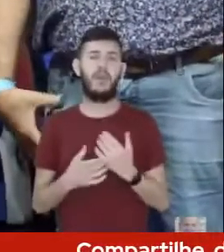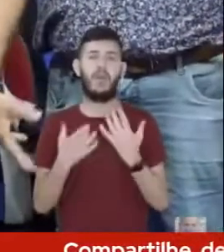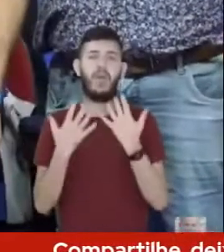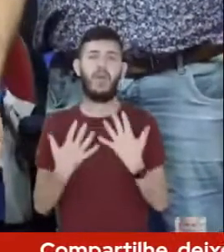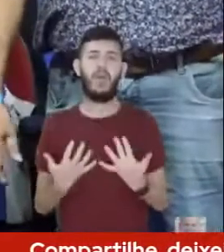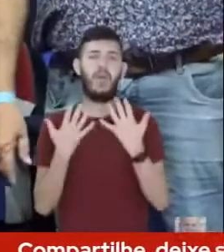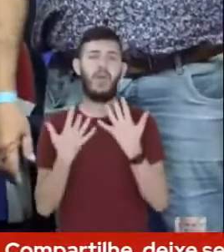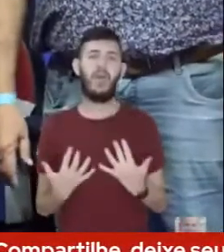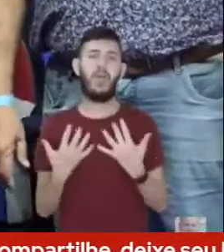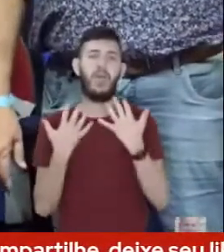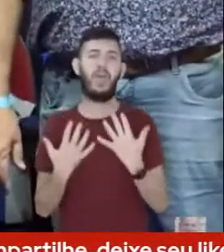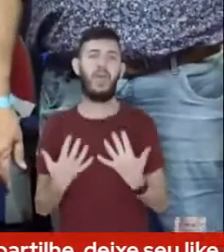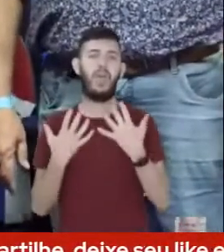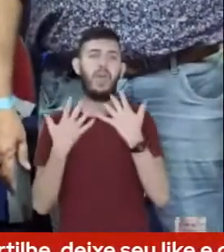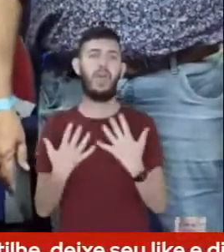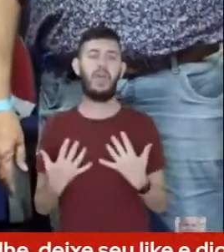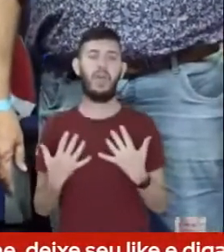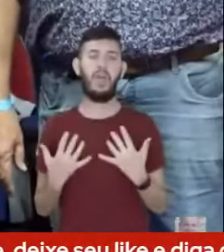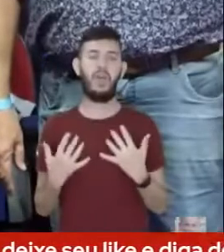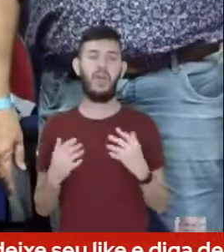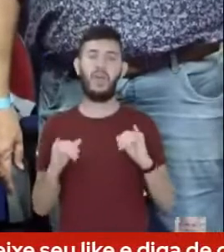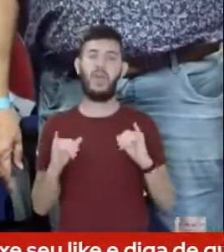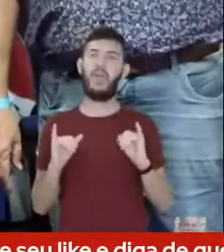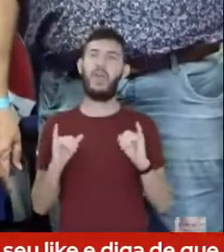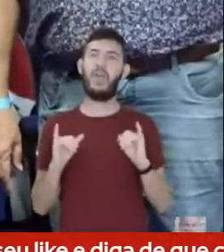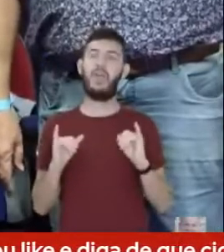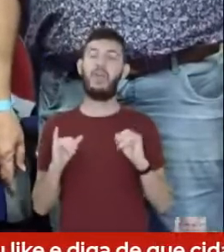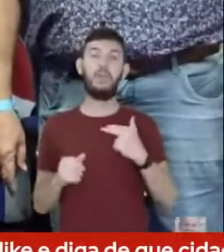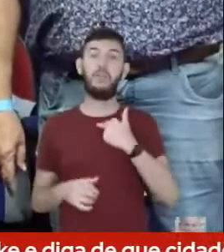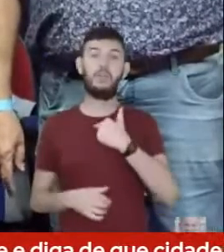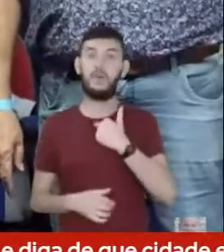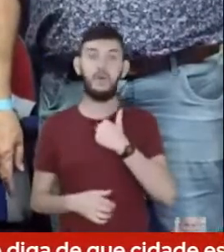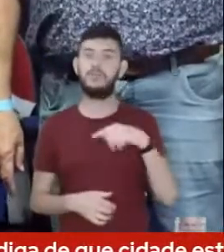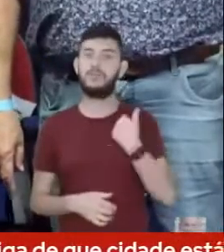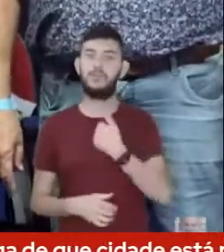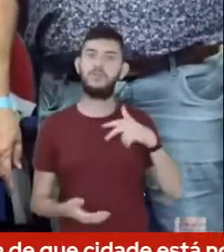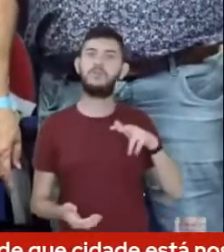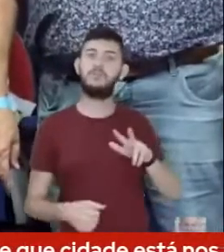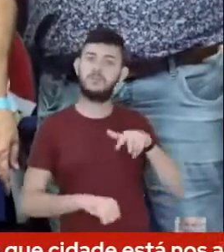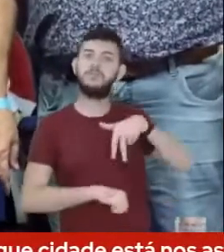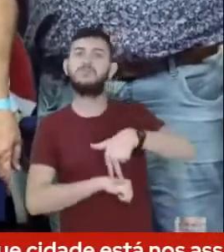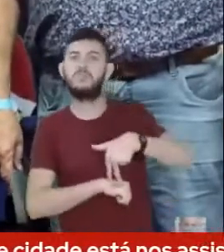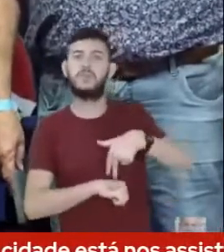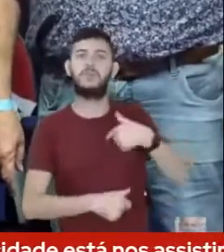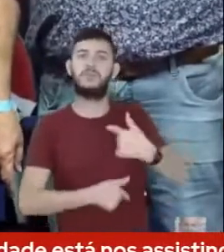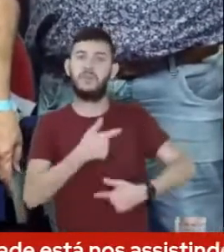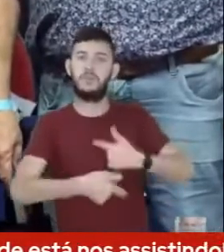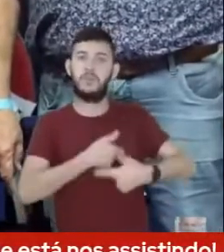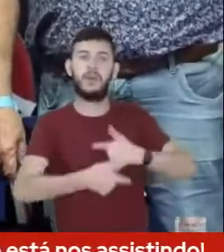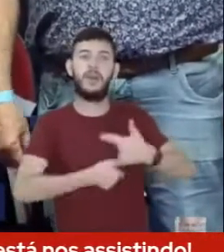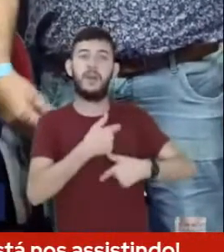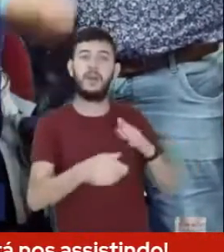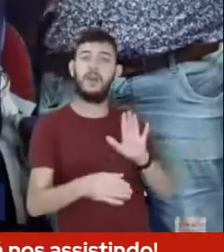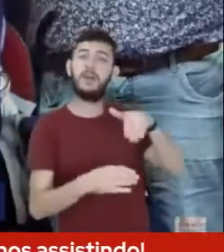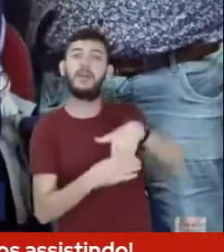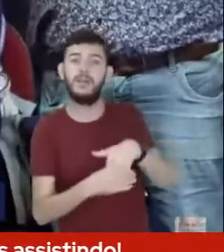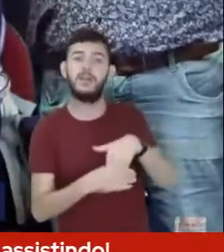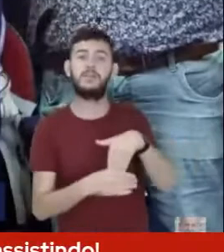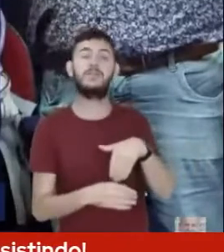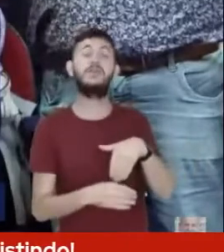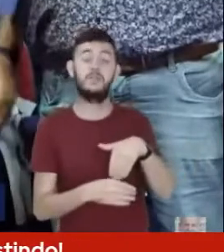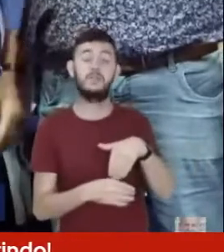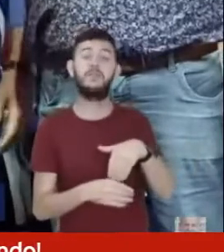ganhar a eleição e vamos ganhar a eleição no primeiro turno. Nós temos que ter um país voltado ao